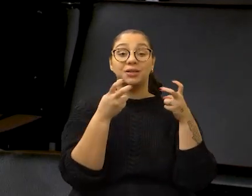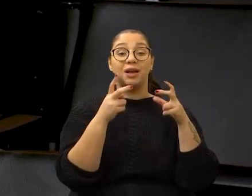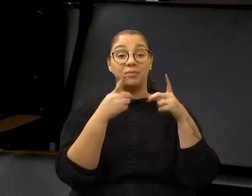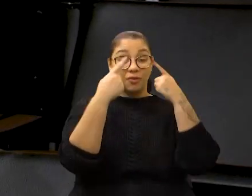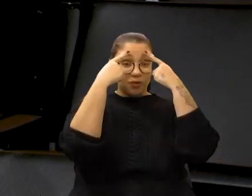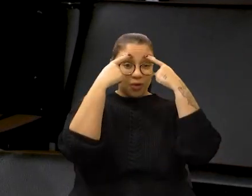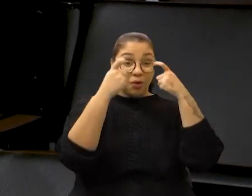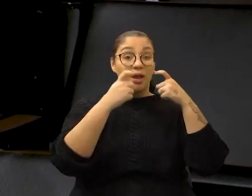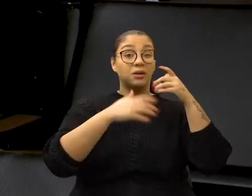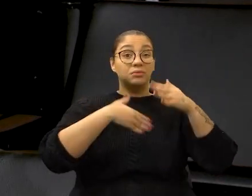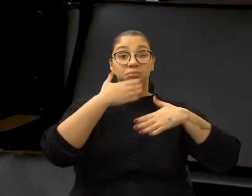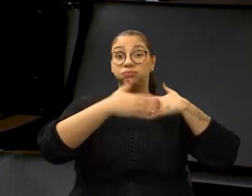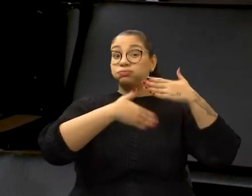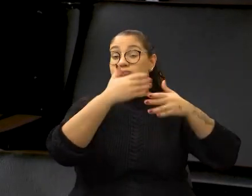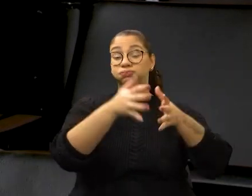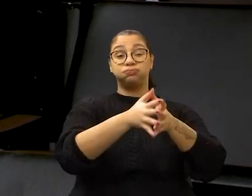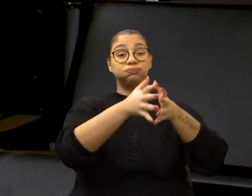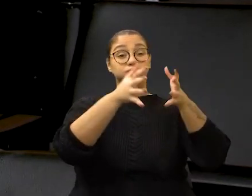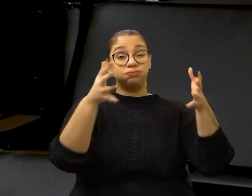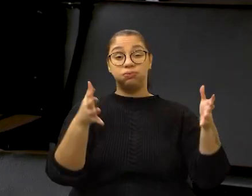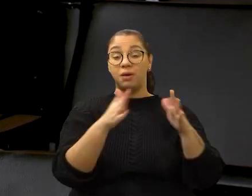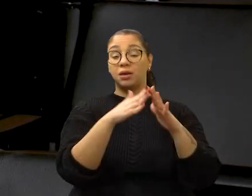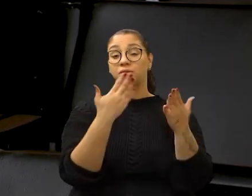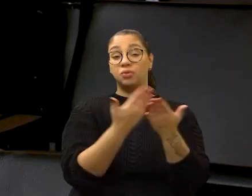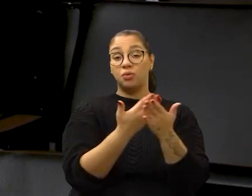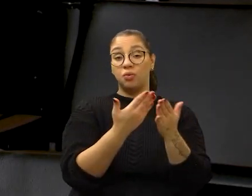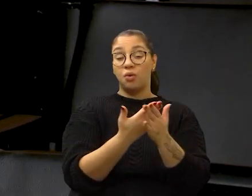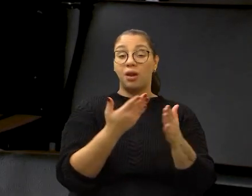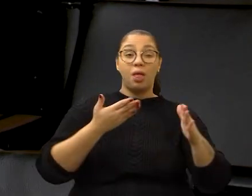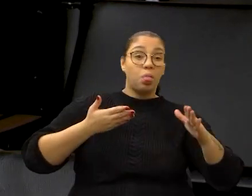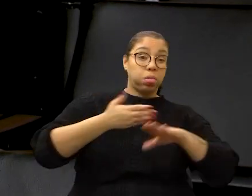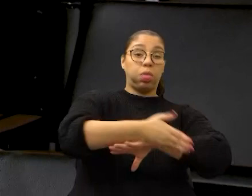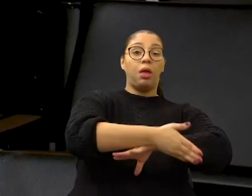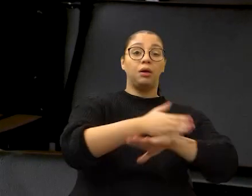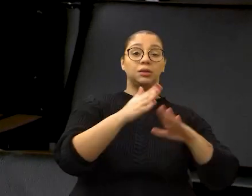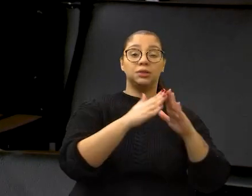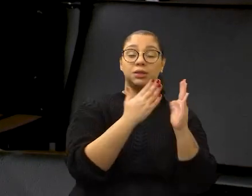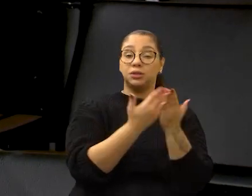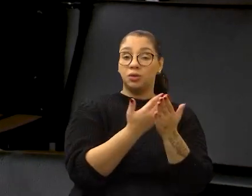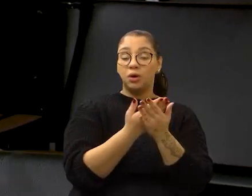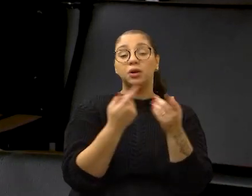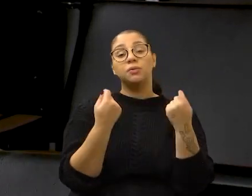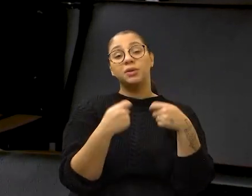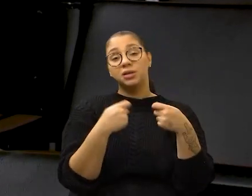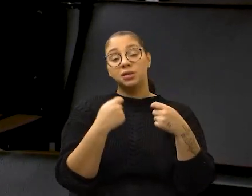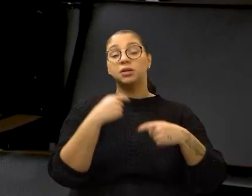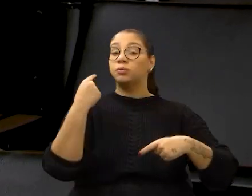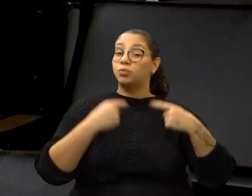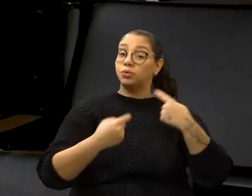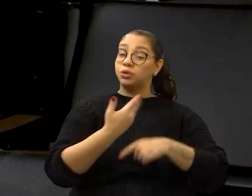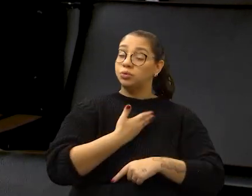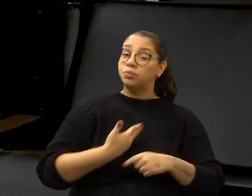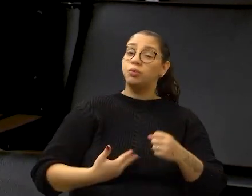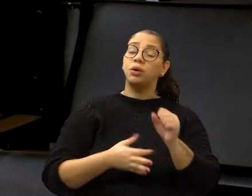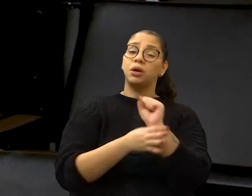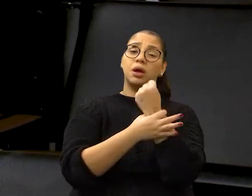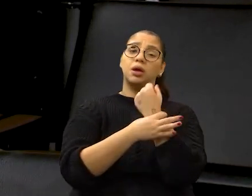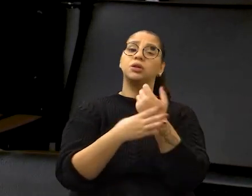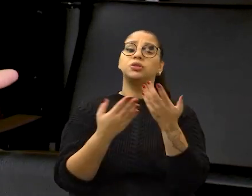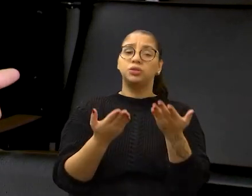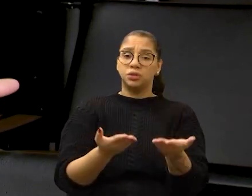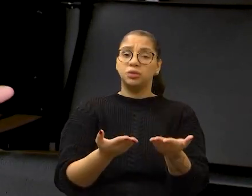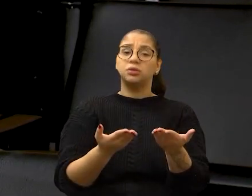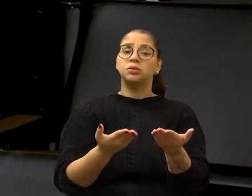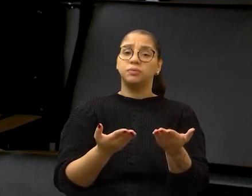violência para dentro das escolas, né? Então, temos que ter políticas públicas que garantam mais